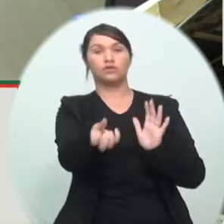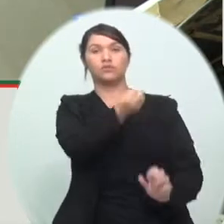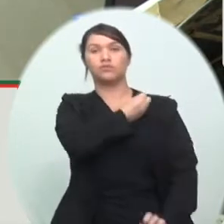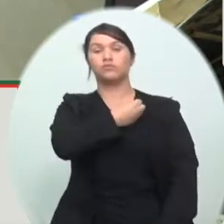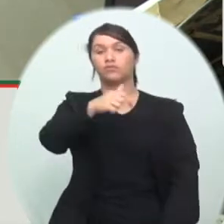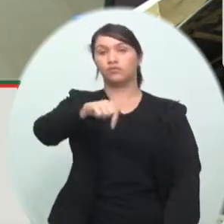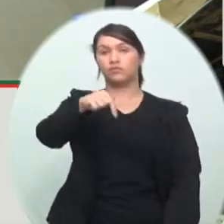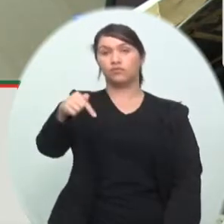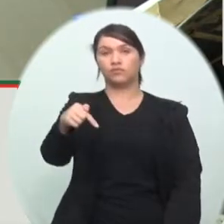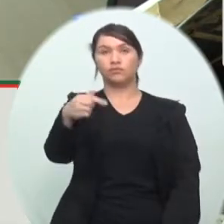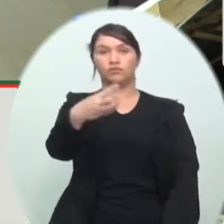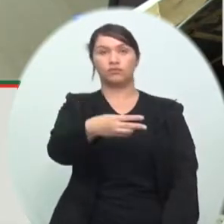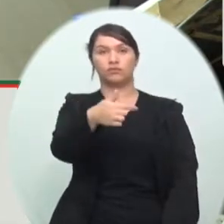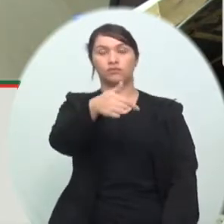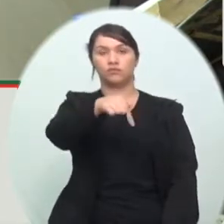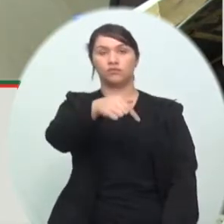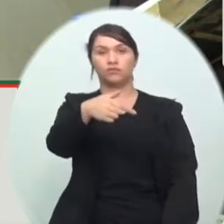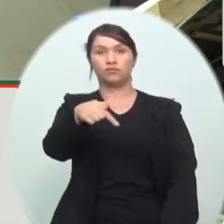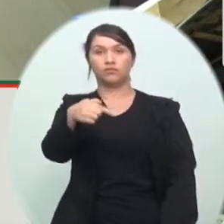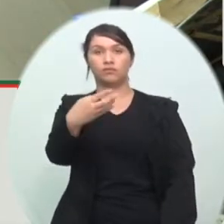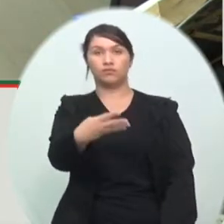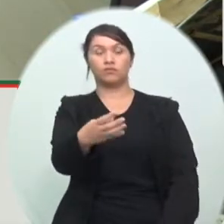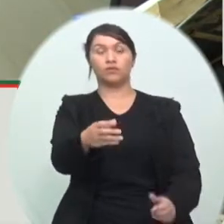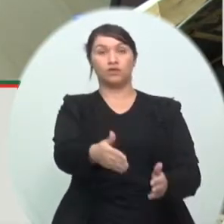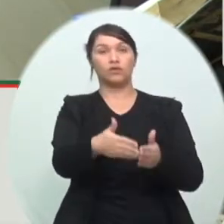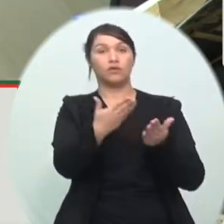773 774/18 e requerimento